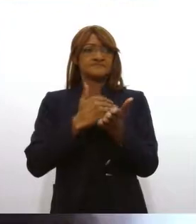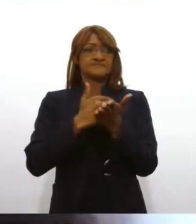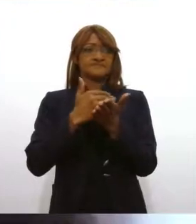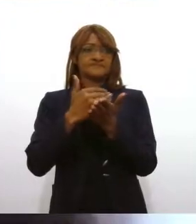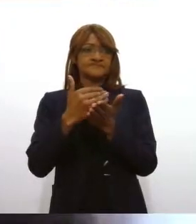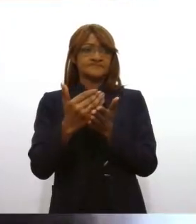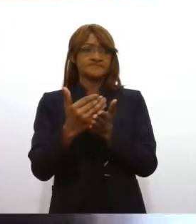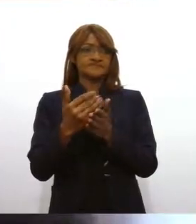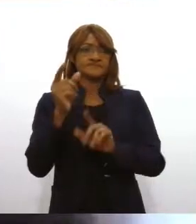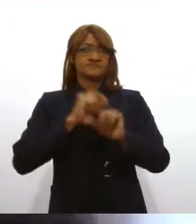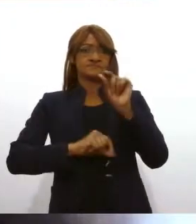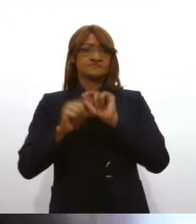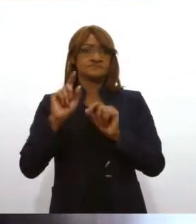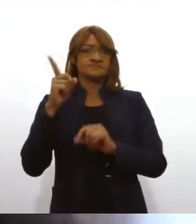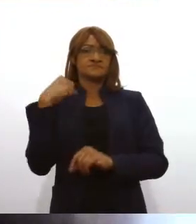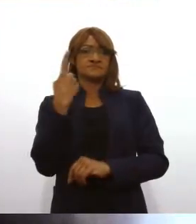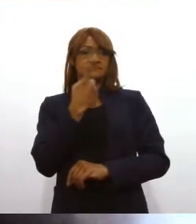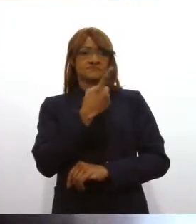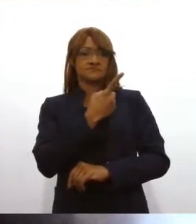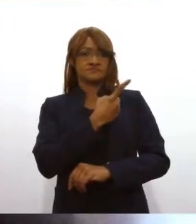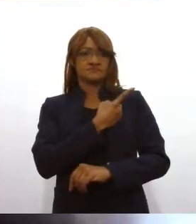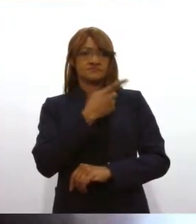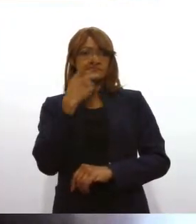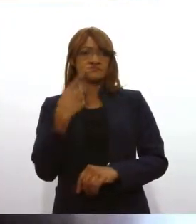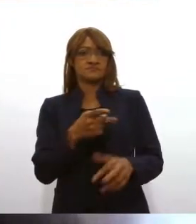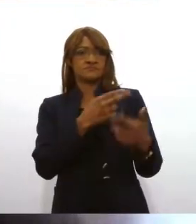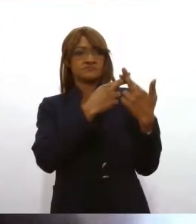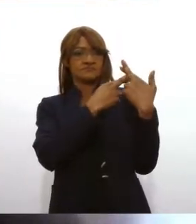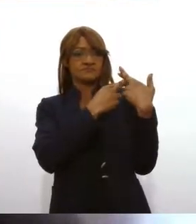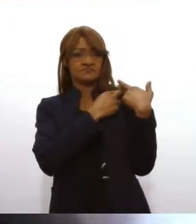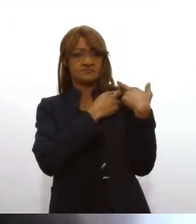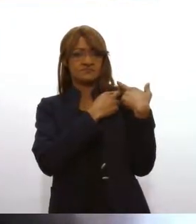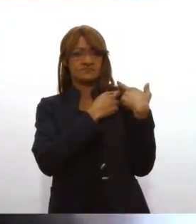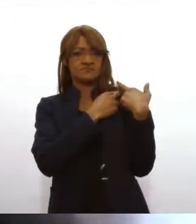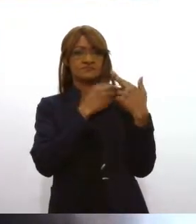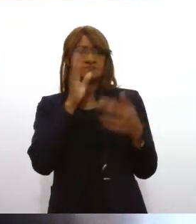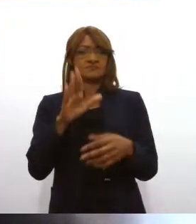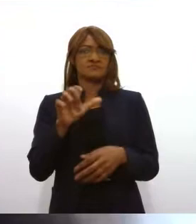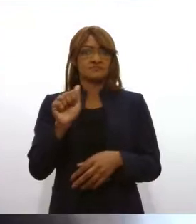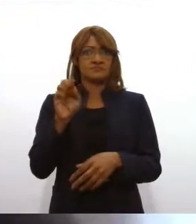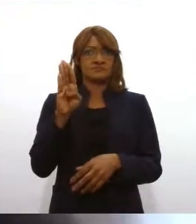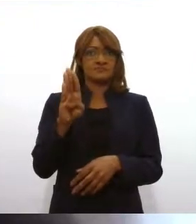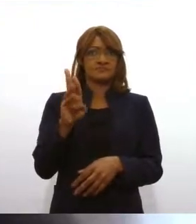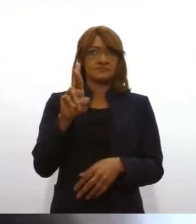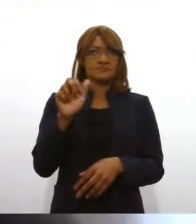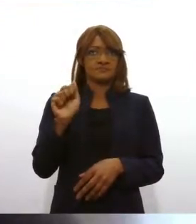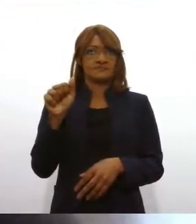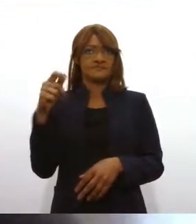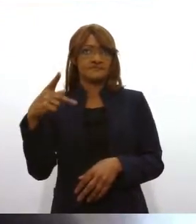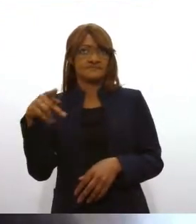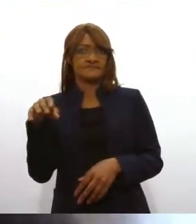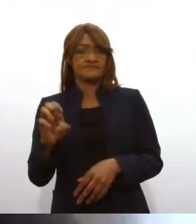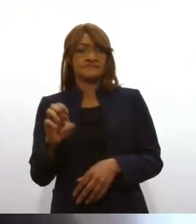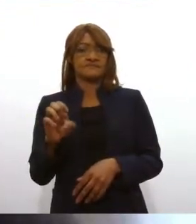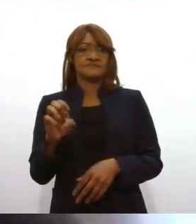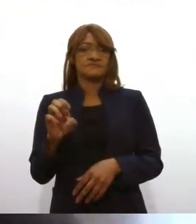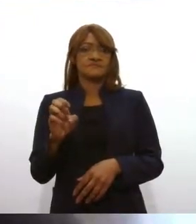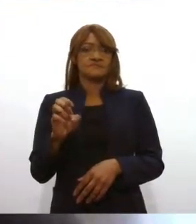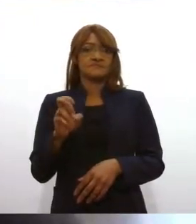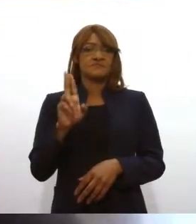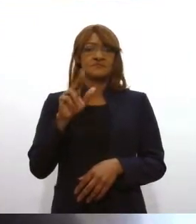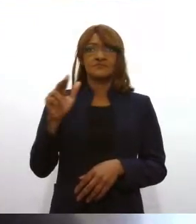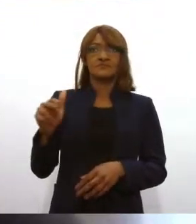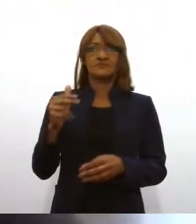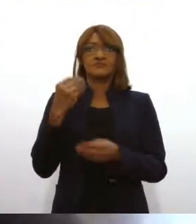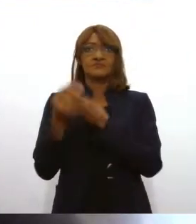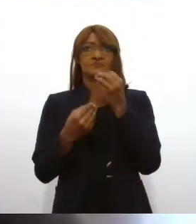a ABRAP, e também foi o intuito de outras organizações, nunca pleiteamos ao governo do Estado para que se